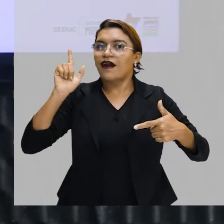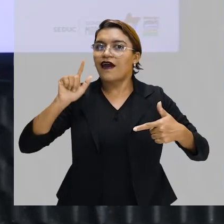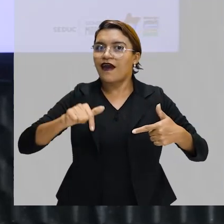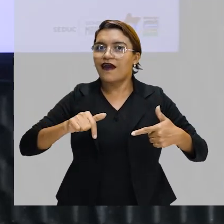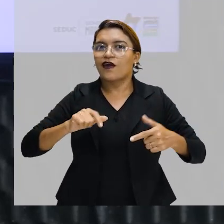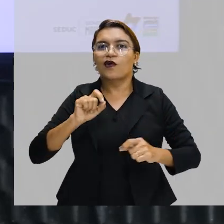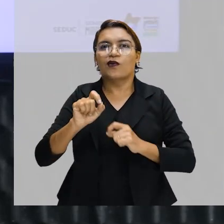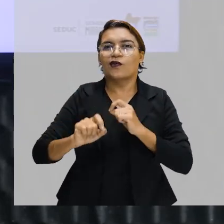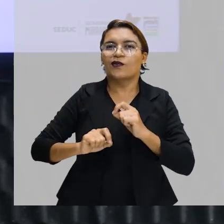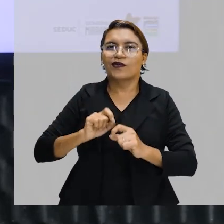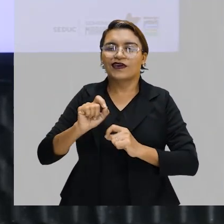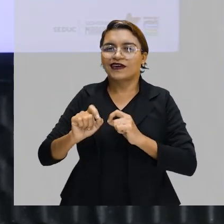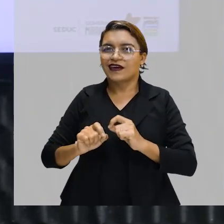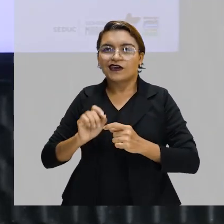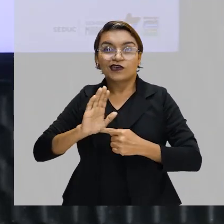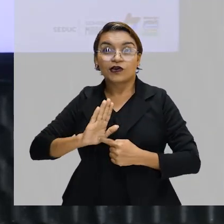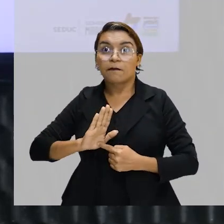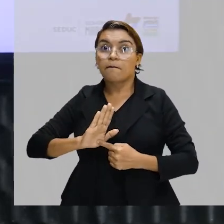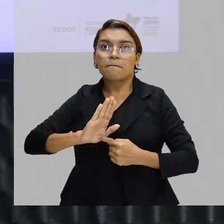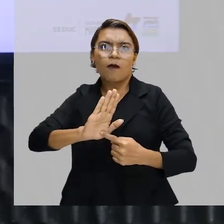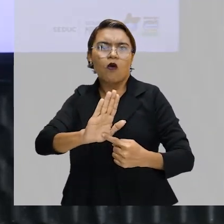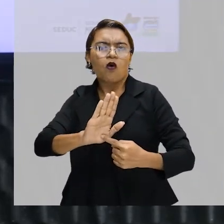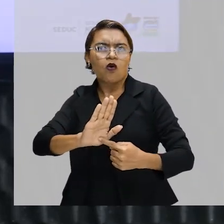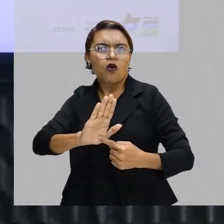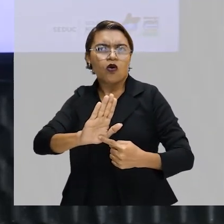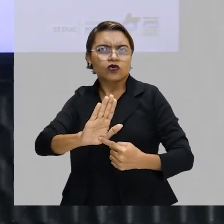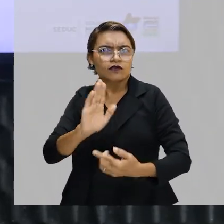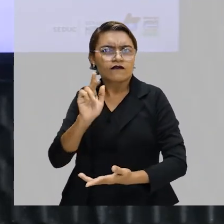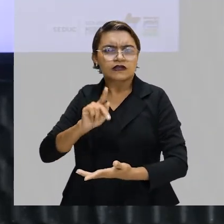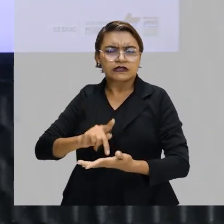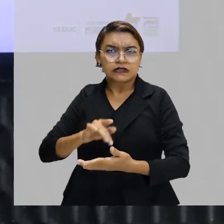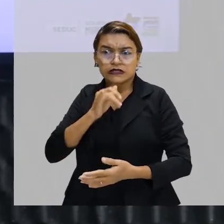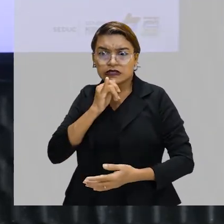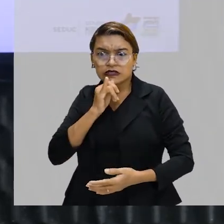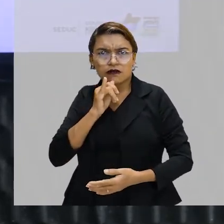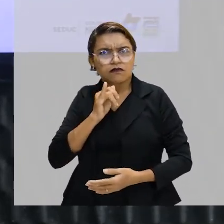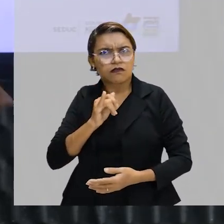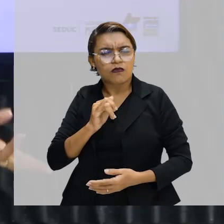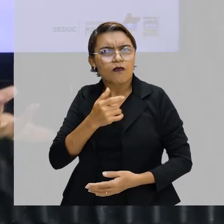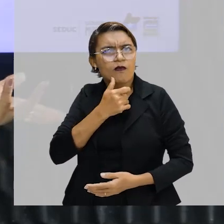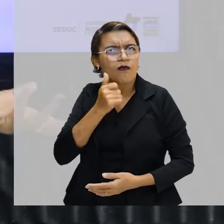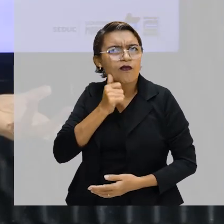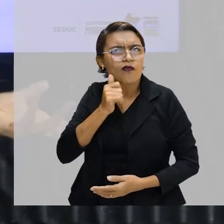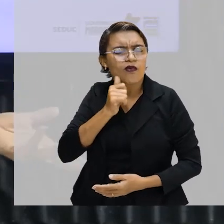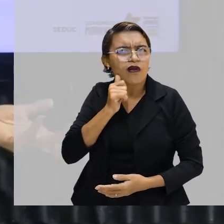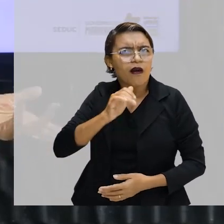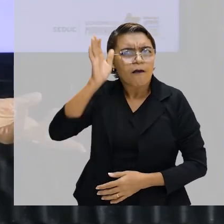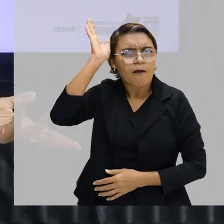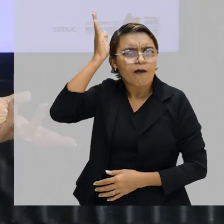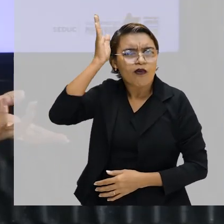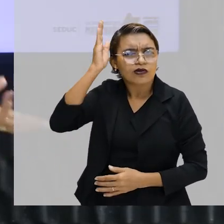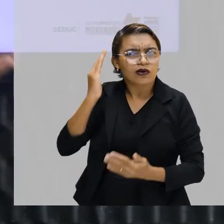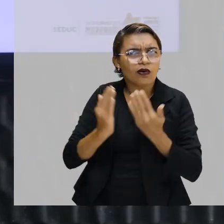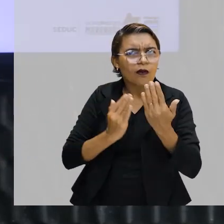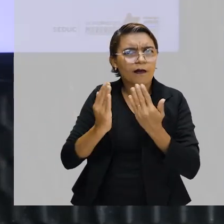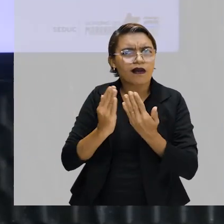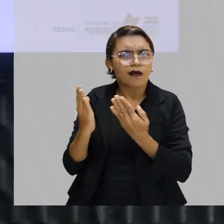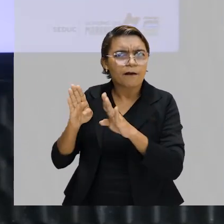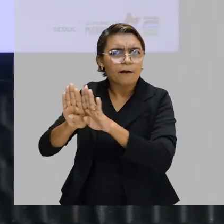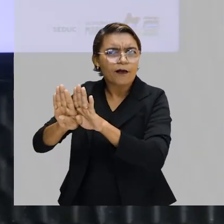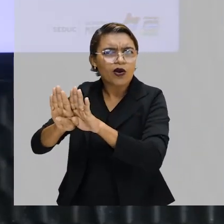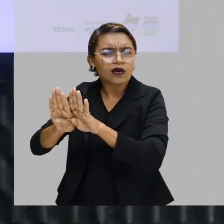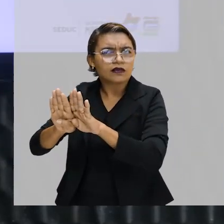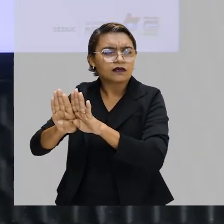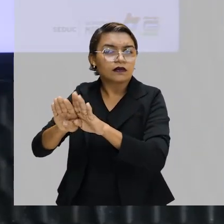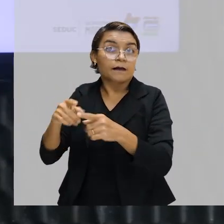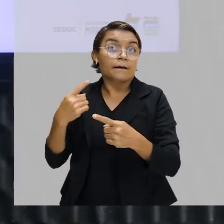crash, um poema que escandaliza, né? Imagina chamar uma mulher burra como uma porta. Por que, que a bichinha é burra como uma porta? Porque